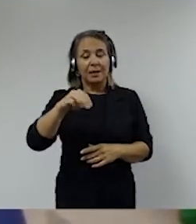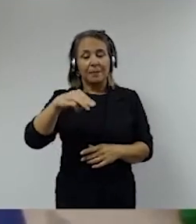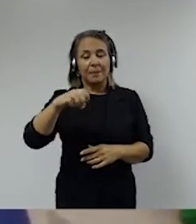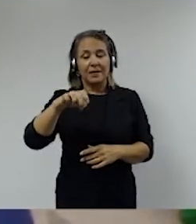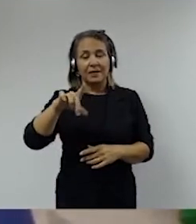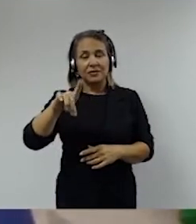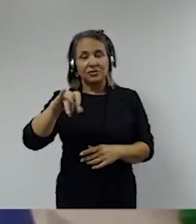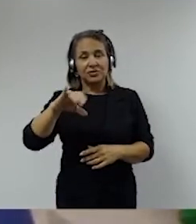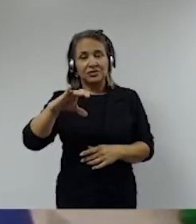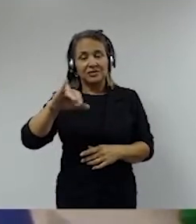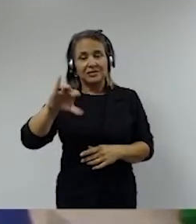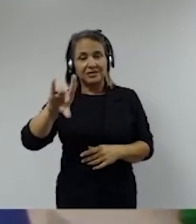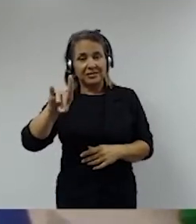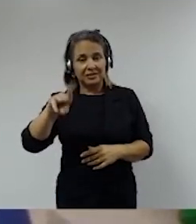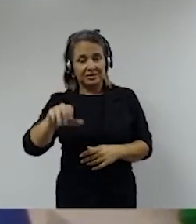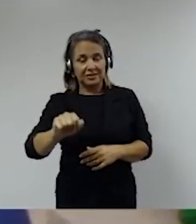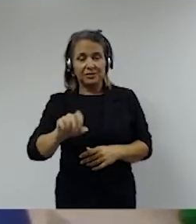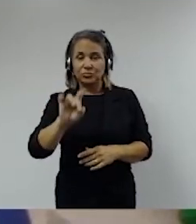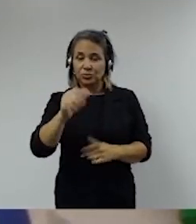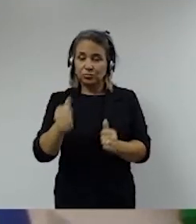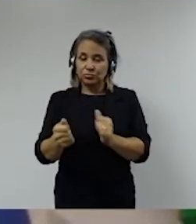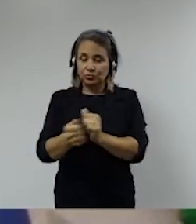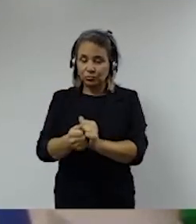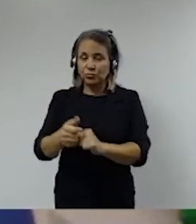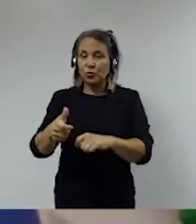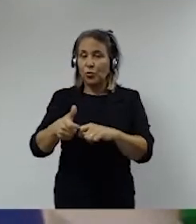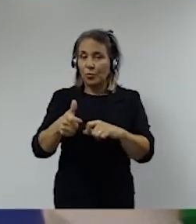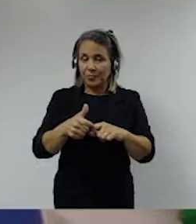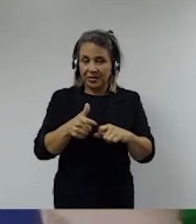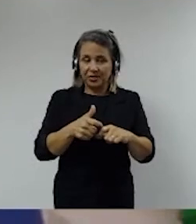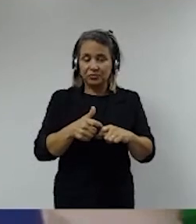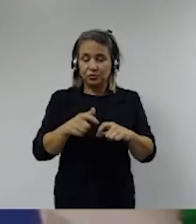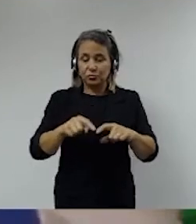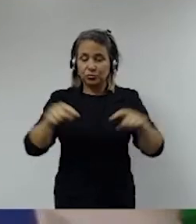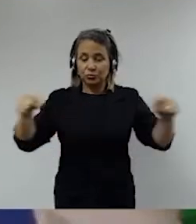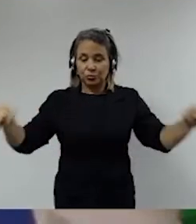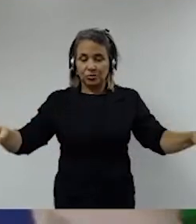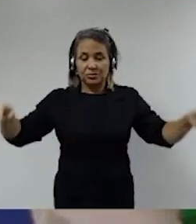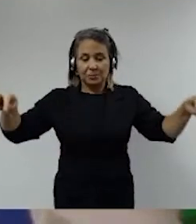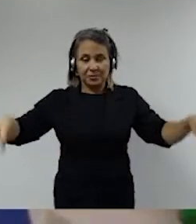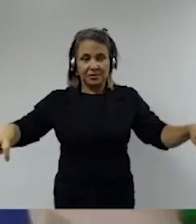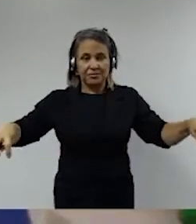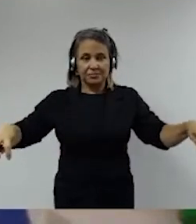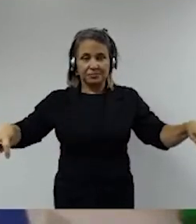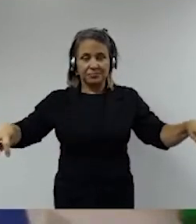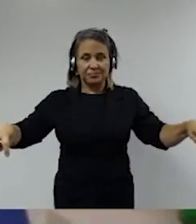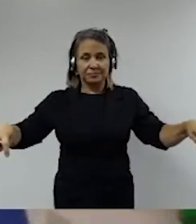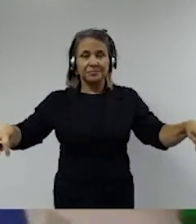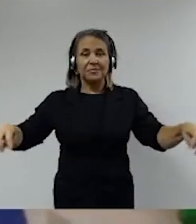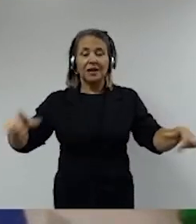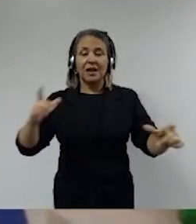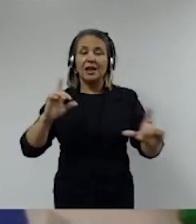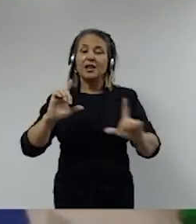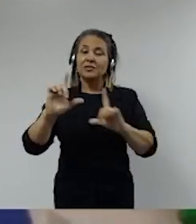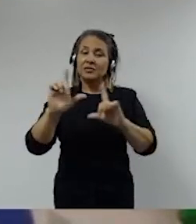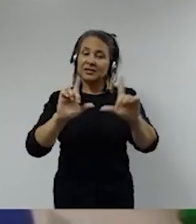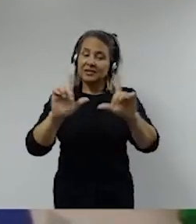apenas na presença de médicos nos dois extremos do atendimento. No caso, é